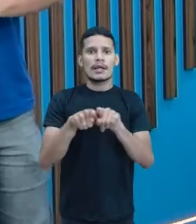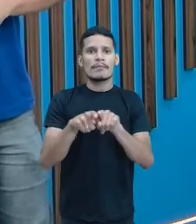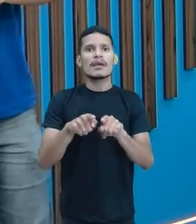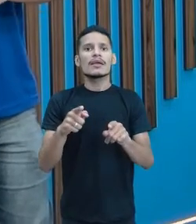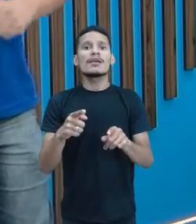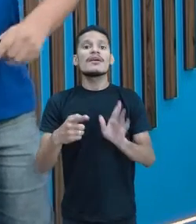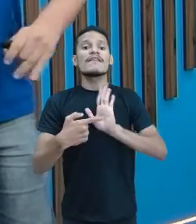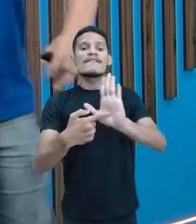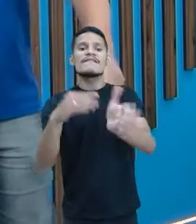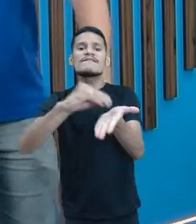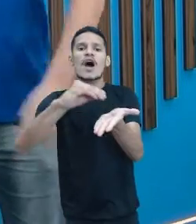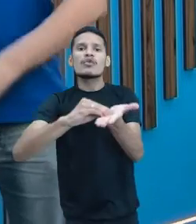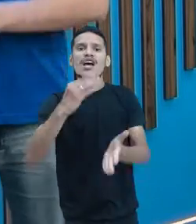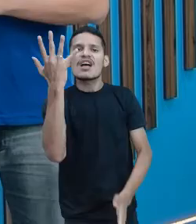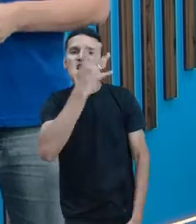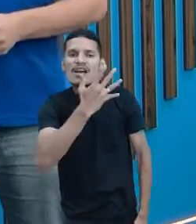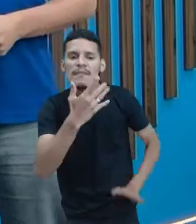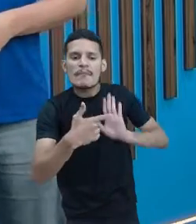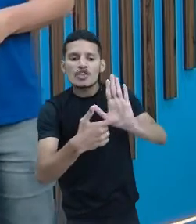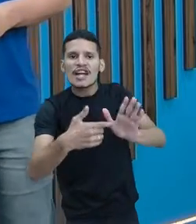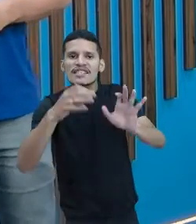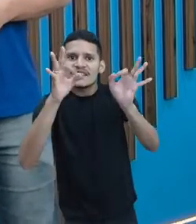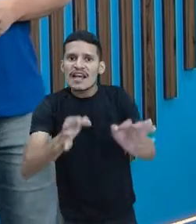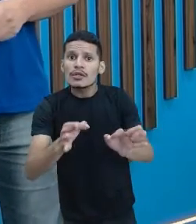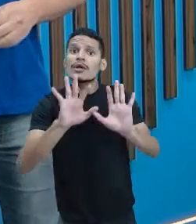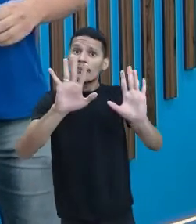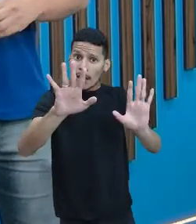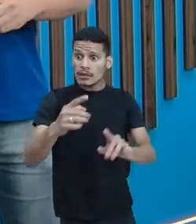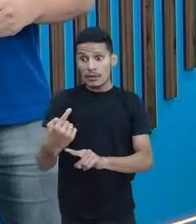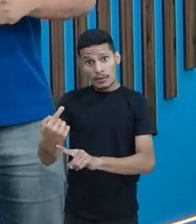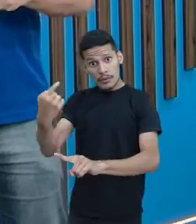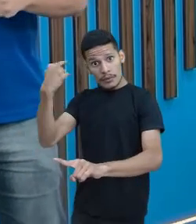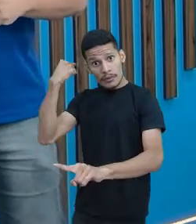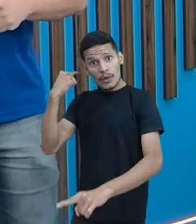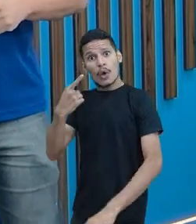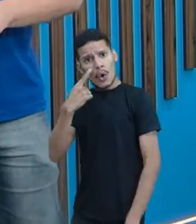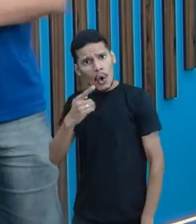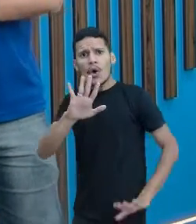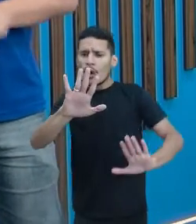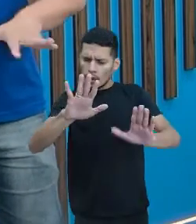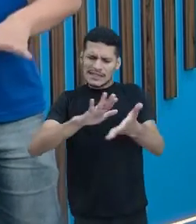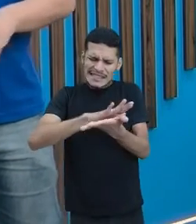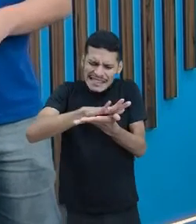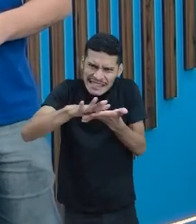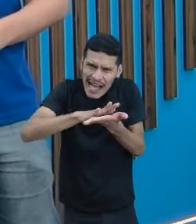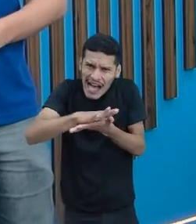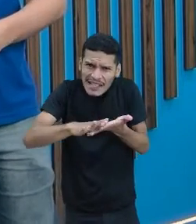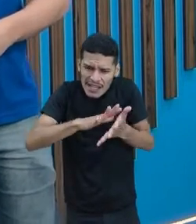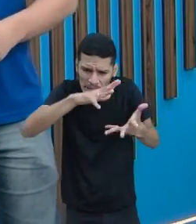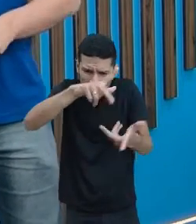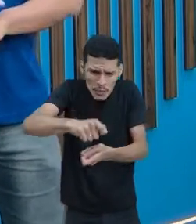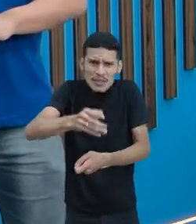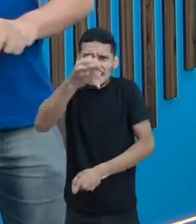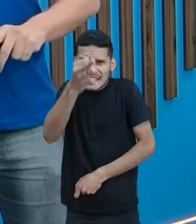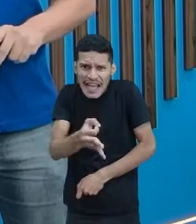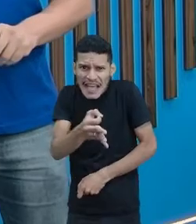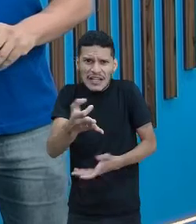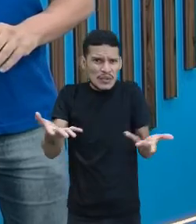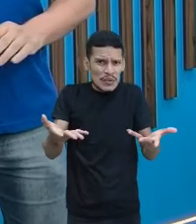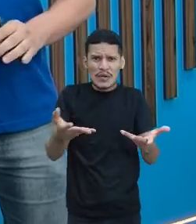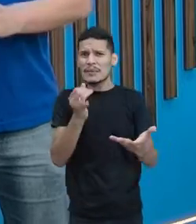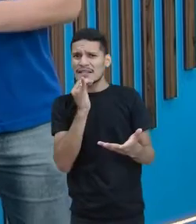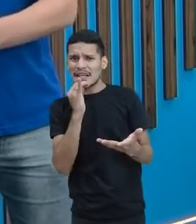hoje atacando a imprensa. Porque a imprensa tal. Gente, a imprensa também. É claro que não existe nada no mundo que seja totalmente